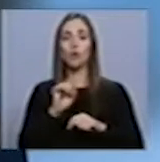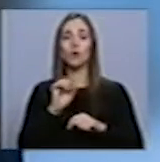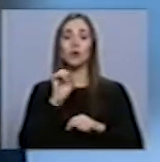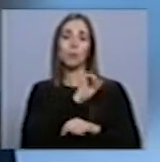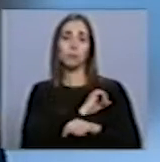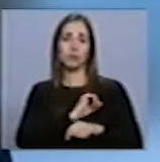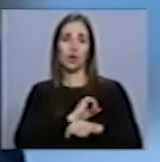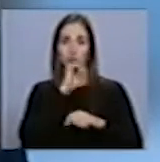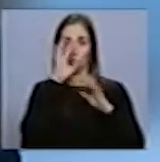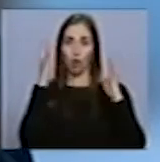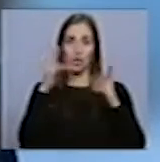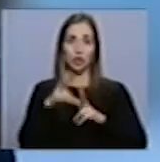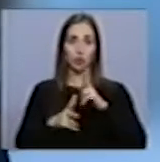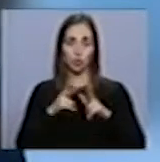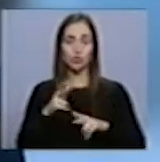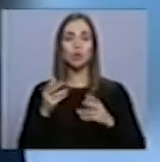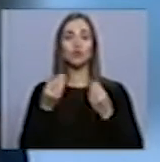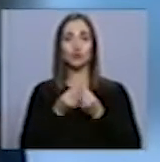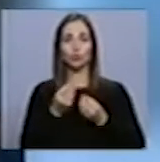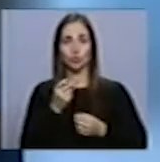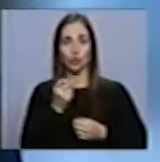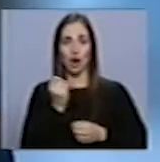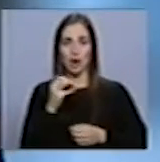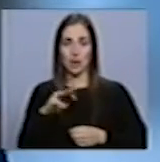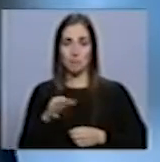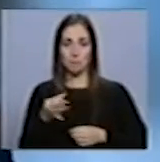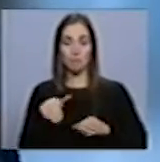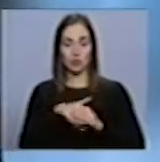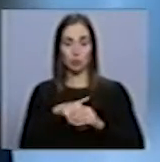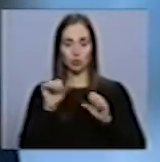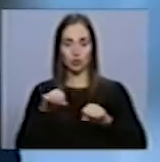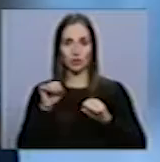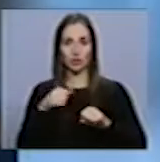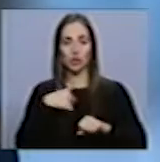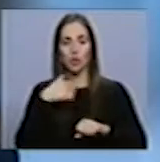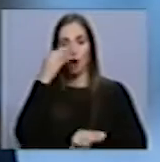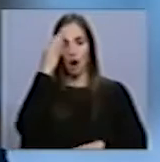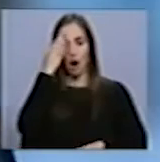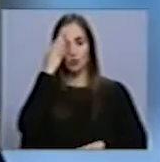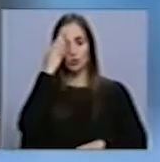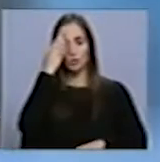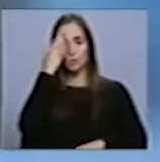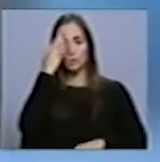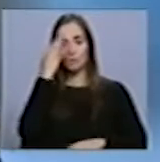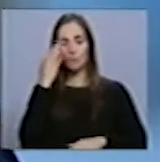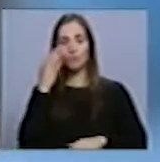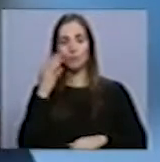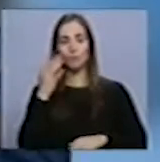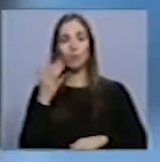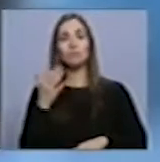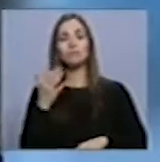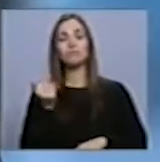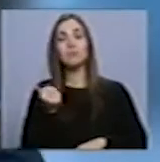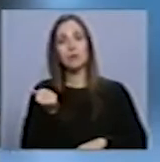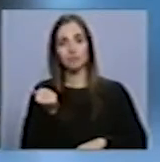animais e também com a imponente participou e eu penso que apesar de ser uma ser em si insuficiente ponto de